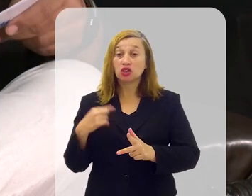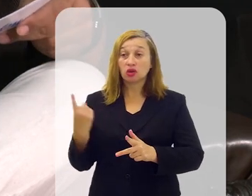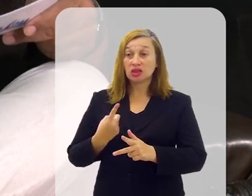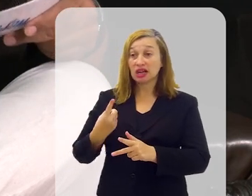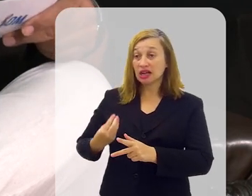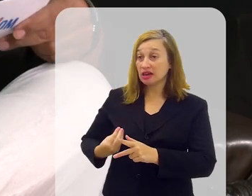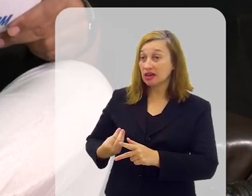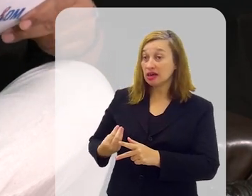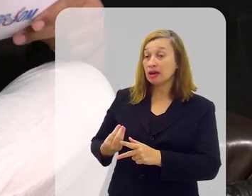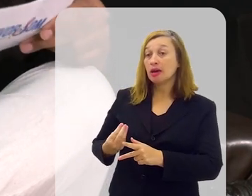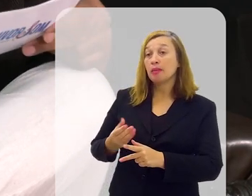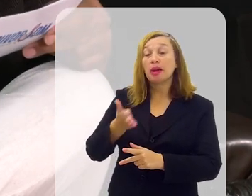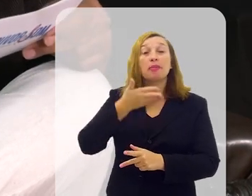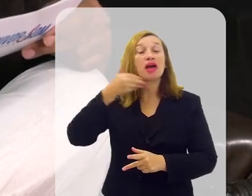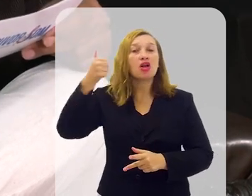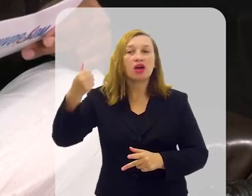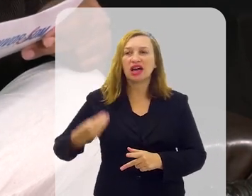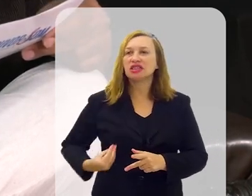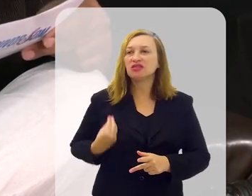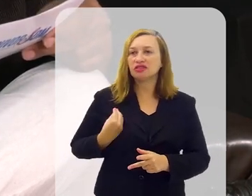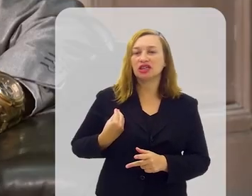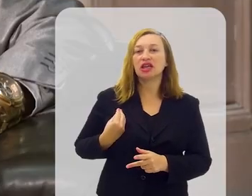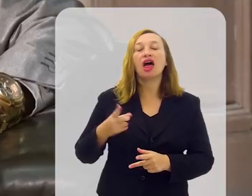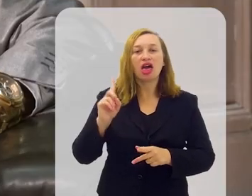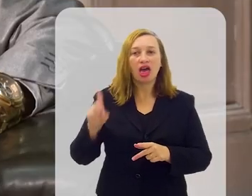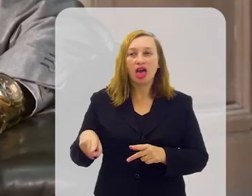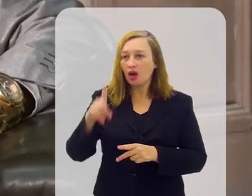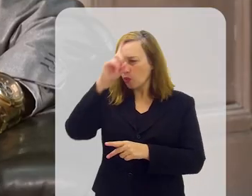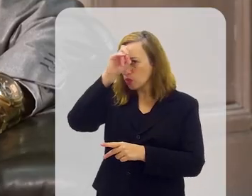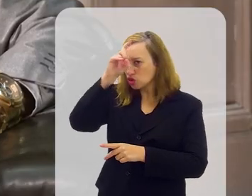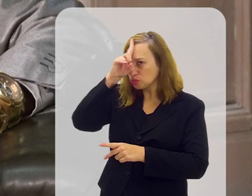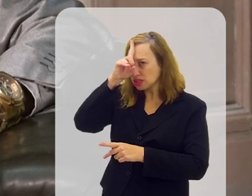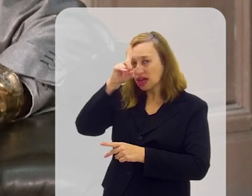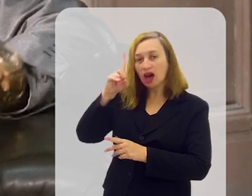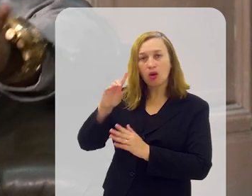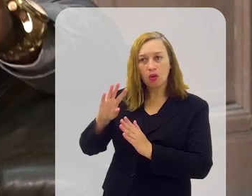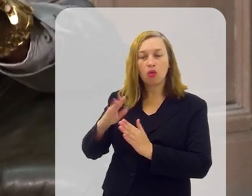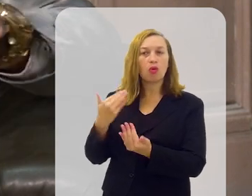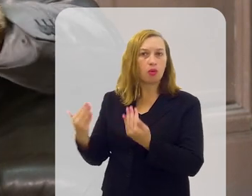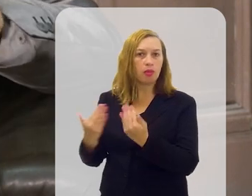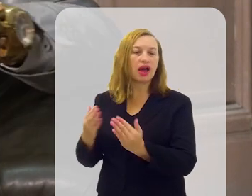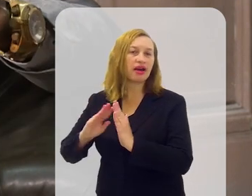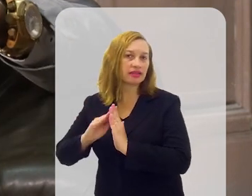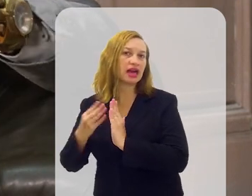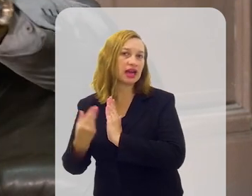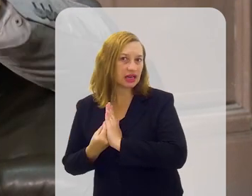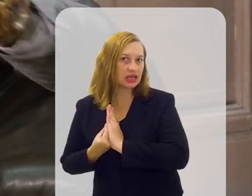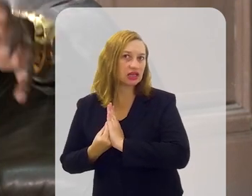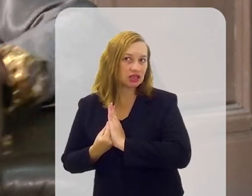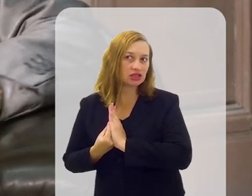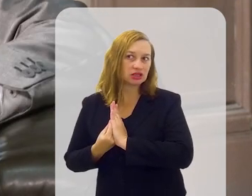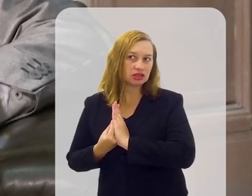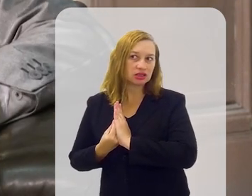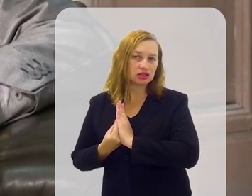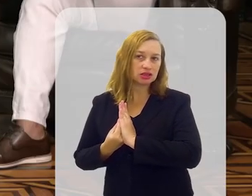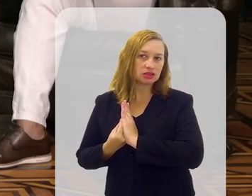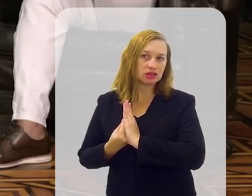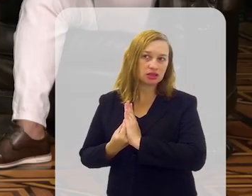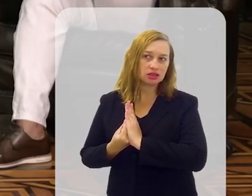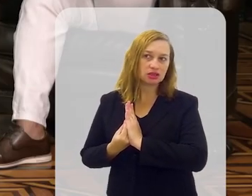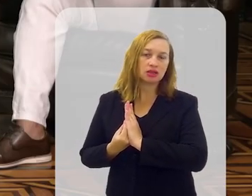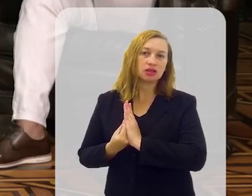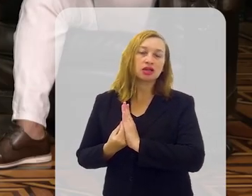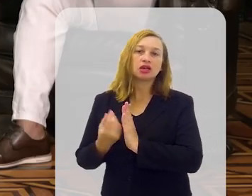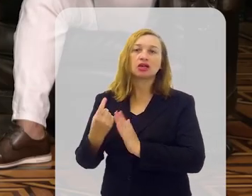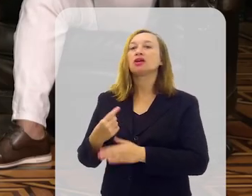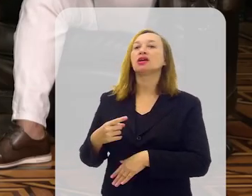ali para ser consertado, para melhorar. Um verdadeiro hospital, né, meu? Um verdadeiro hospital de doidos. Você vai para lá para ser... Um hospital de doidos que a gente